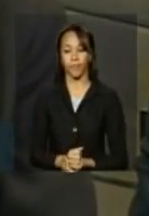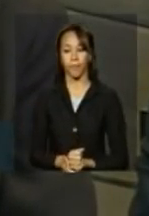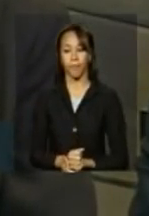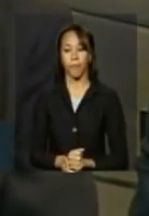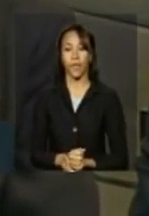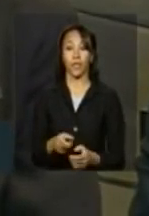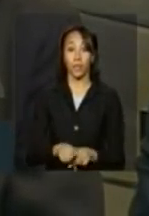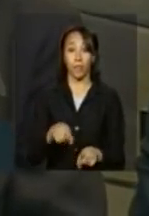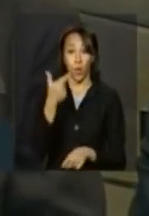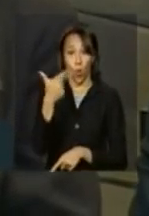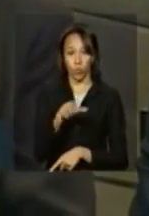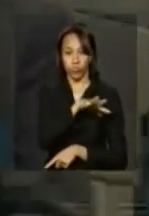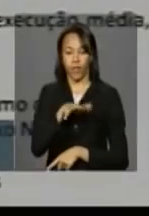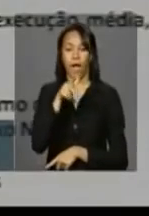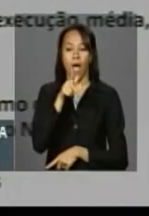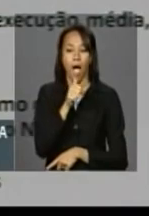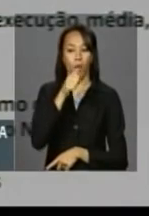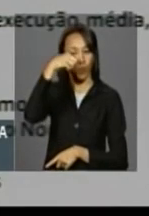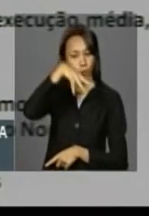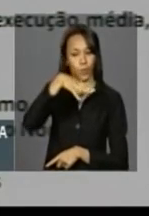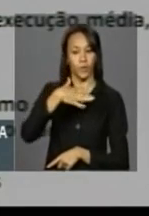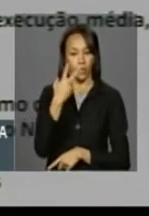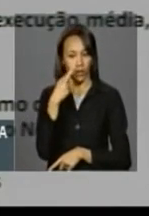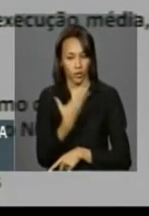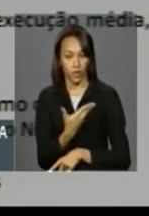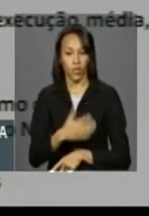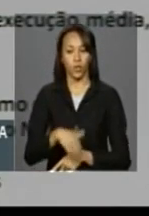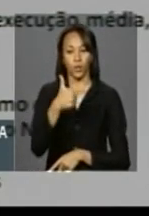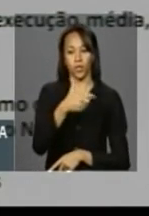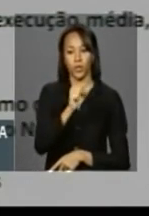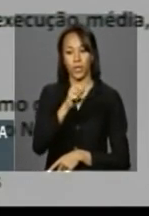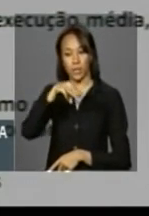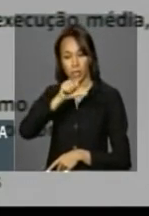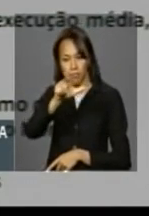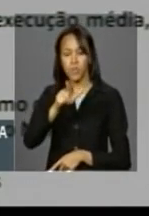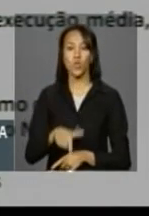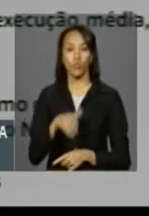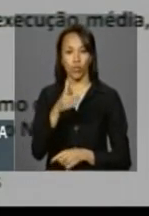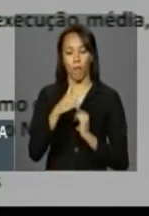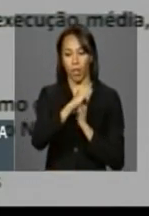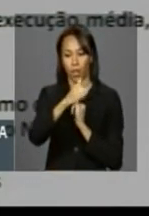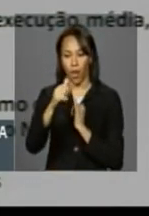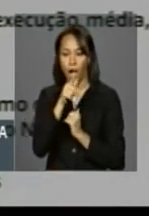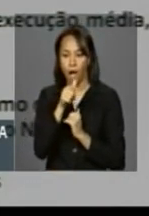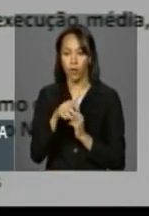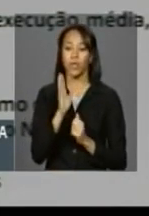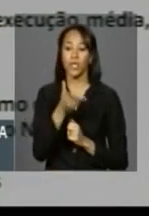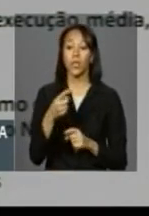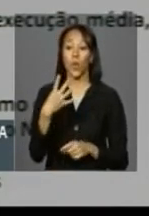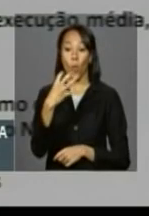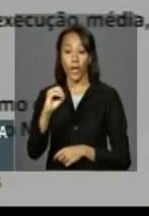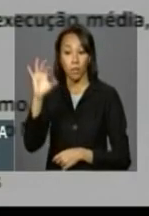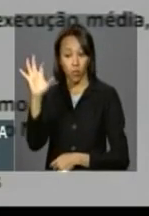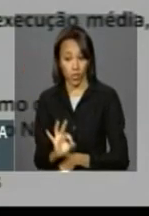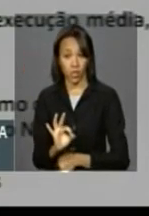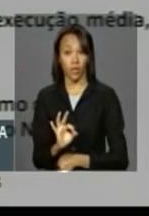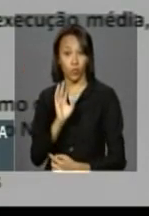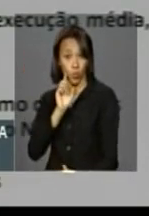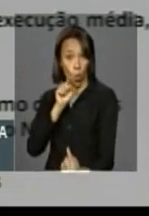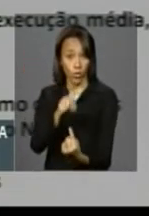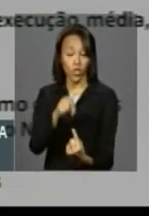Água e luz para todos. Então, o Luz para Todos, com 286 mil ligações, 40% já da